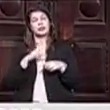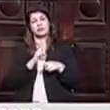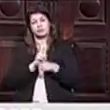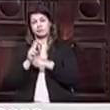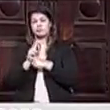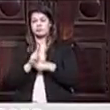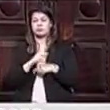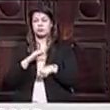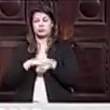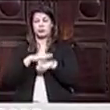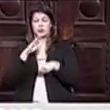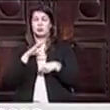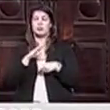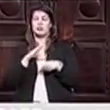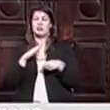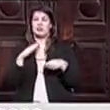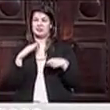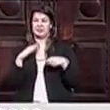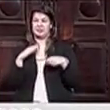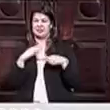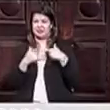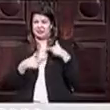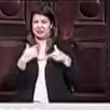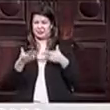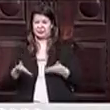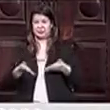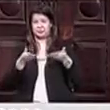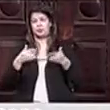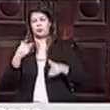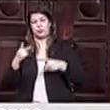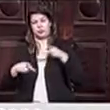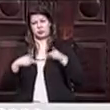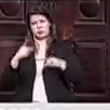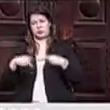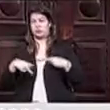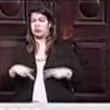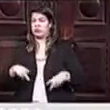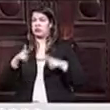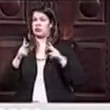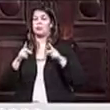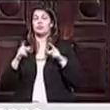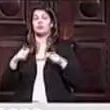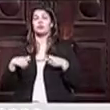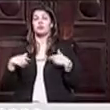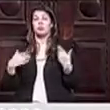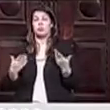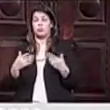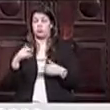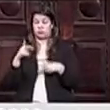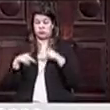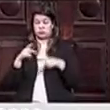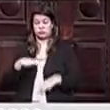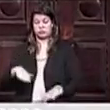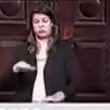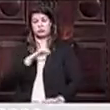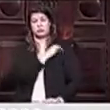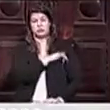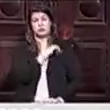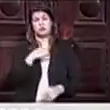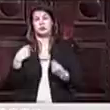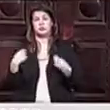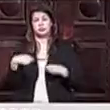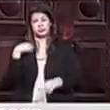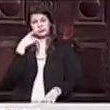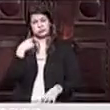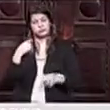mais relevantes serviços à nossa população. Sempre, quando e onde a população do Rio de Janeiro precisou da Defensoria